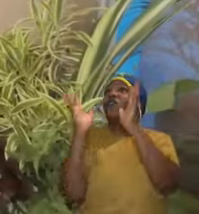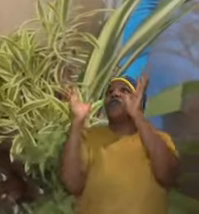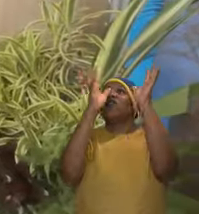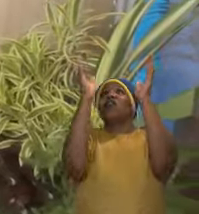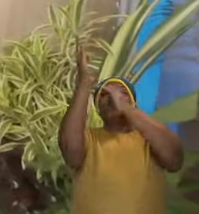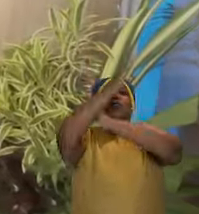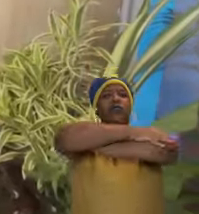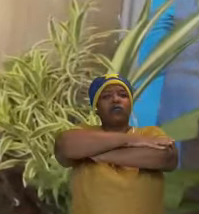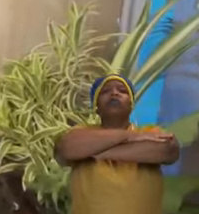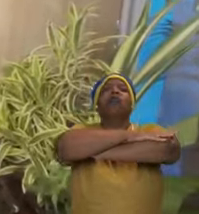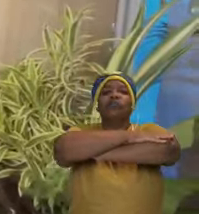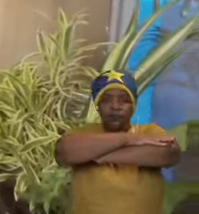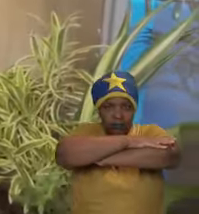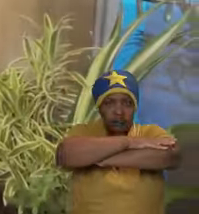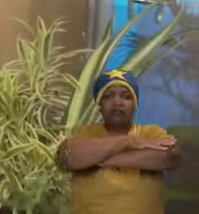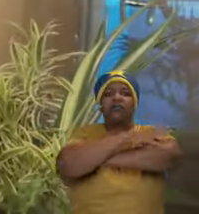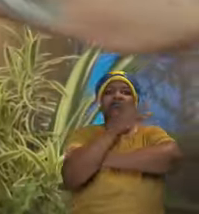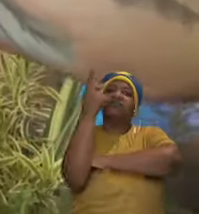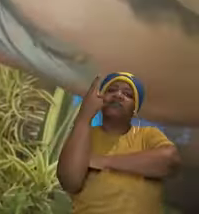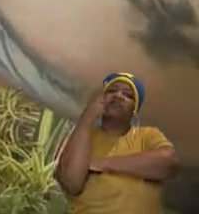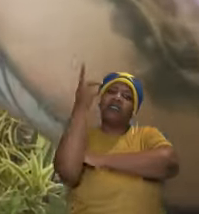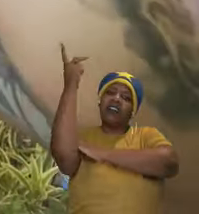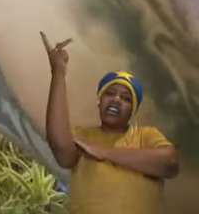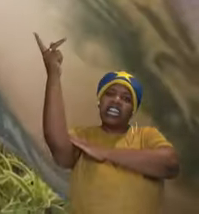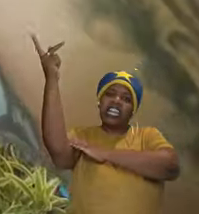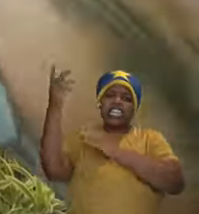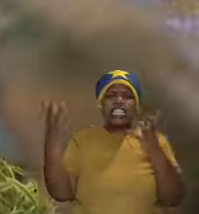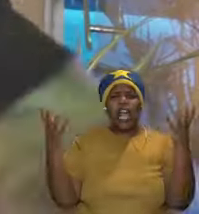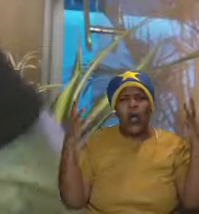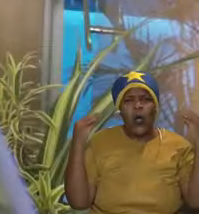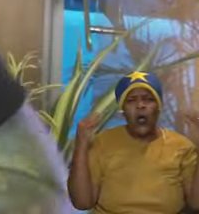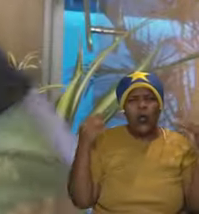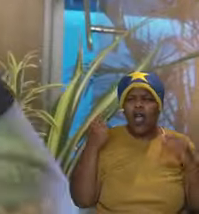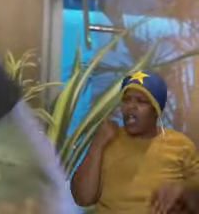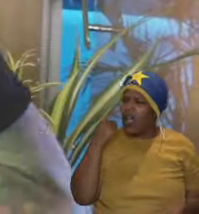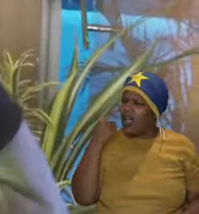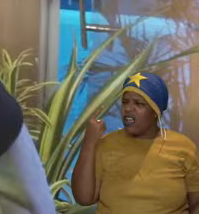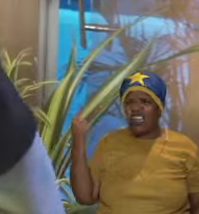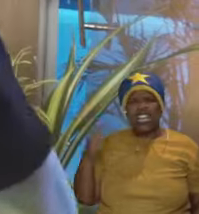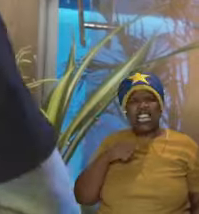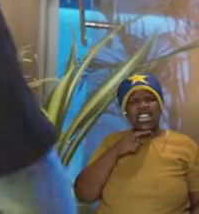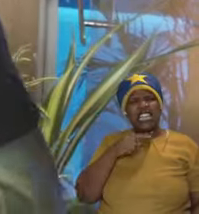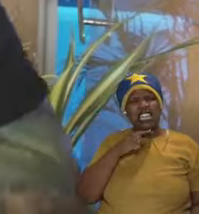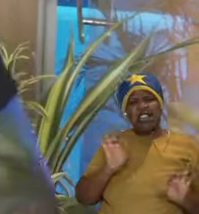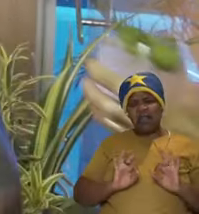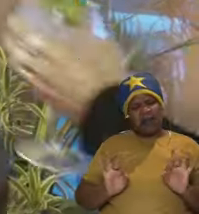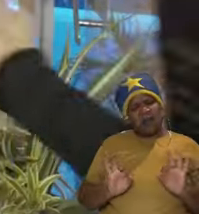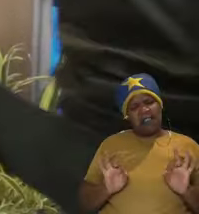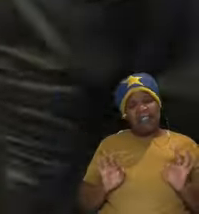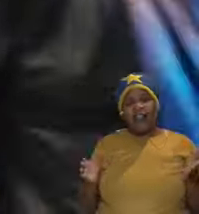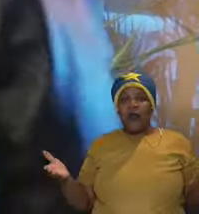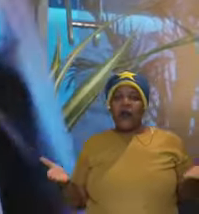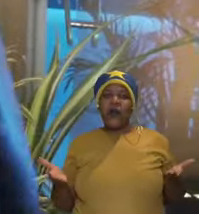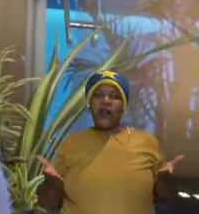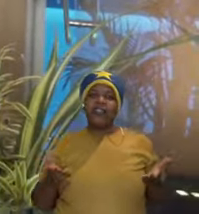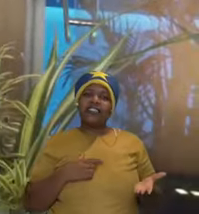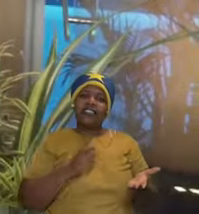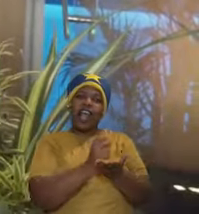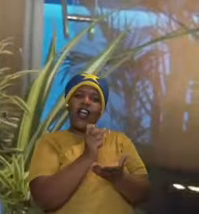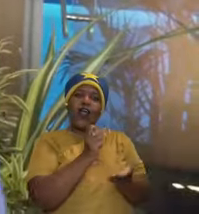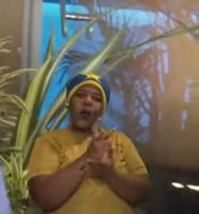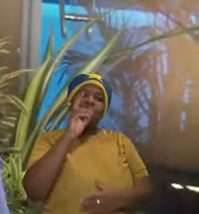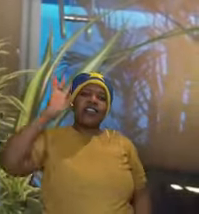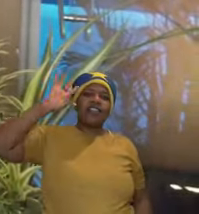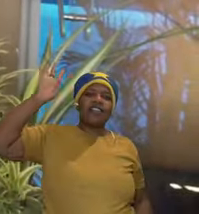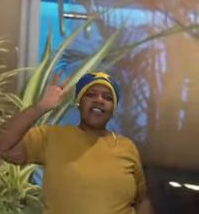gênio, fumaça do gênio. Lembra o moleque no fundão, não era ninguém. Hoje tão comprando sonhos